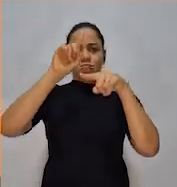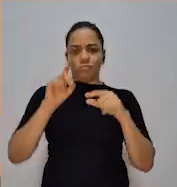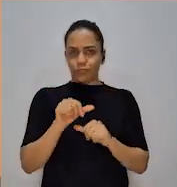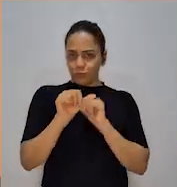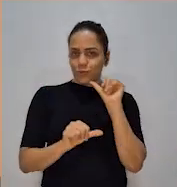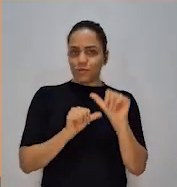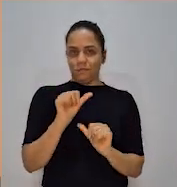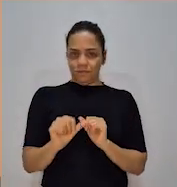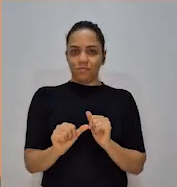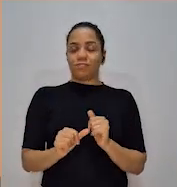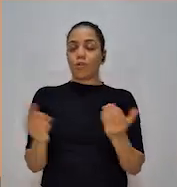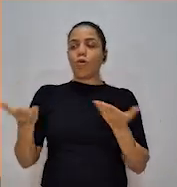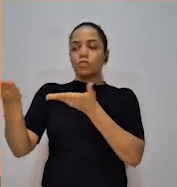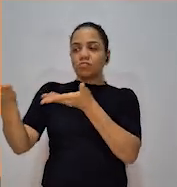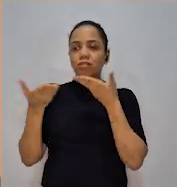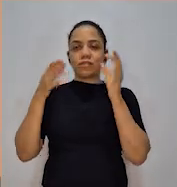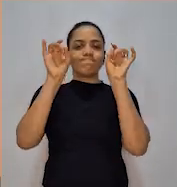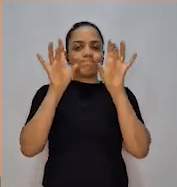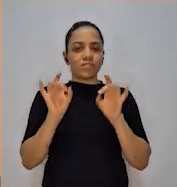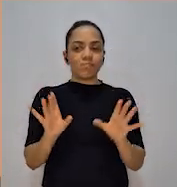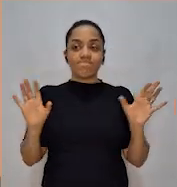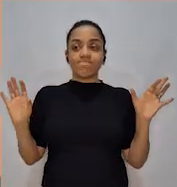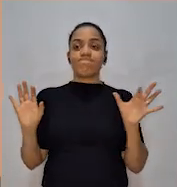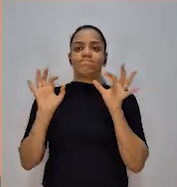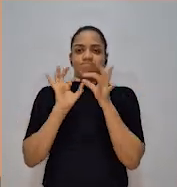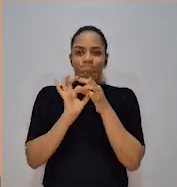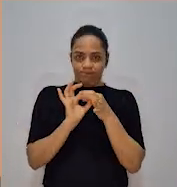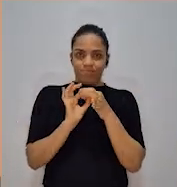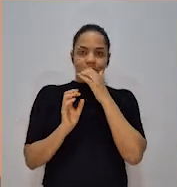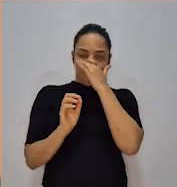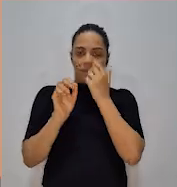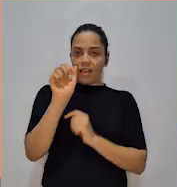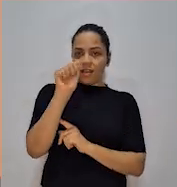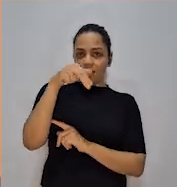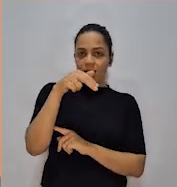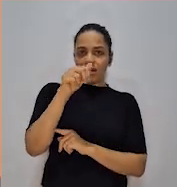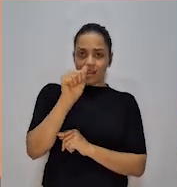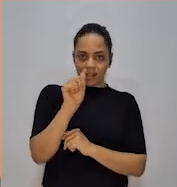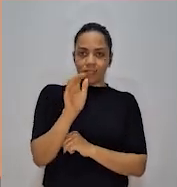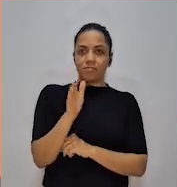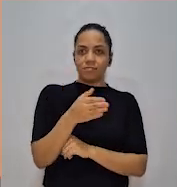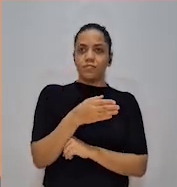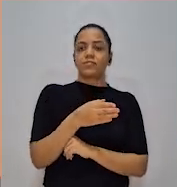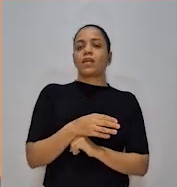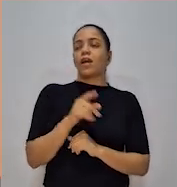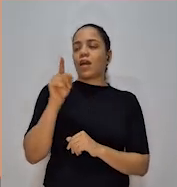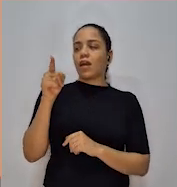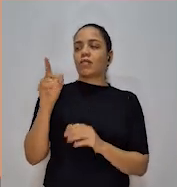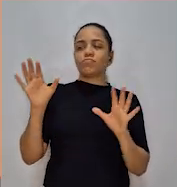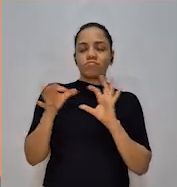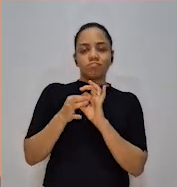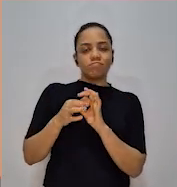muito especial, uma conexão que Ana Carmo, uma querida associada e amiga de longa data,